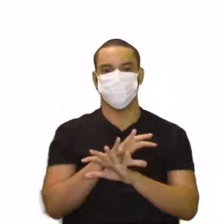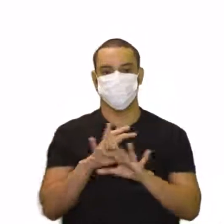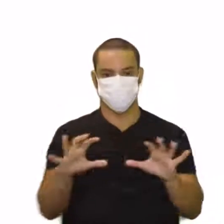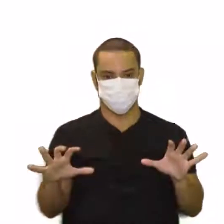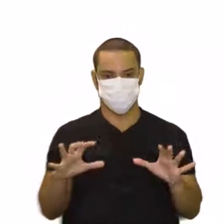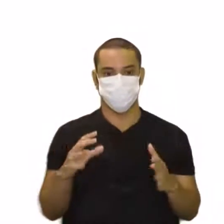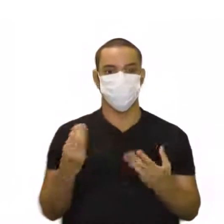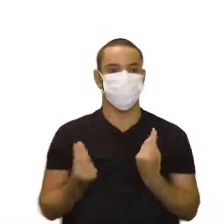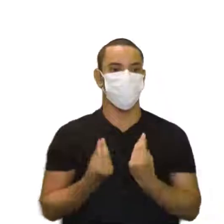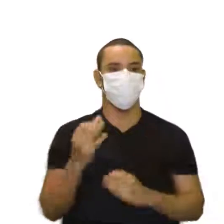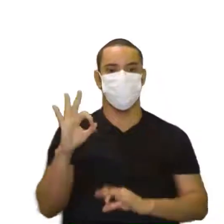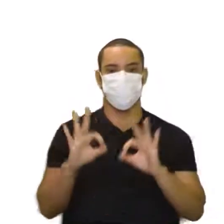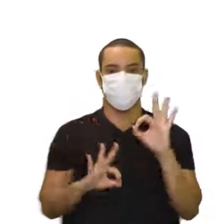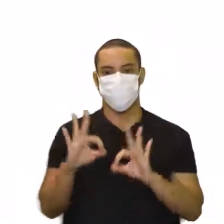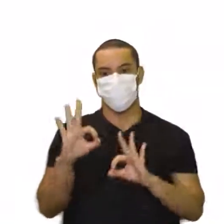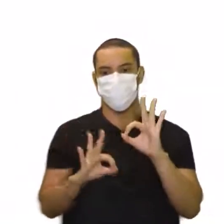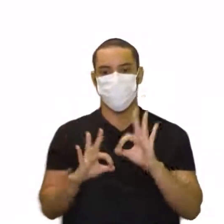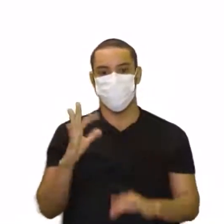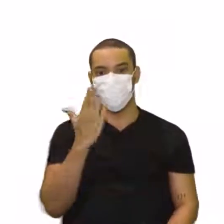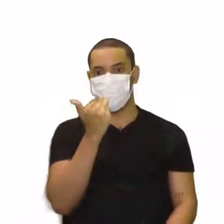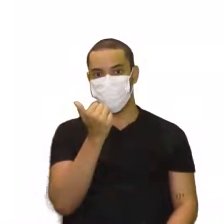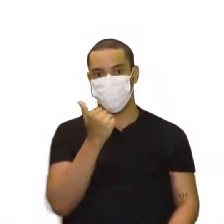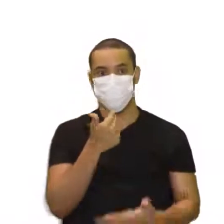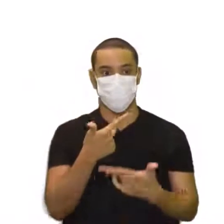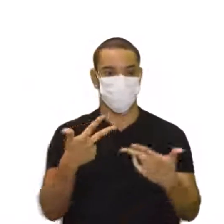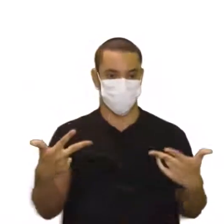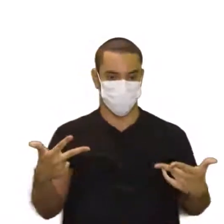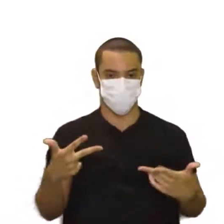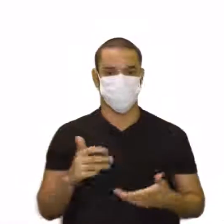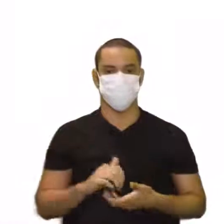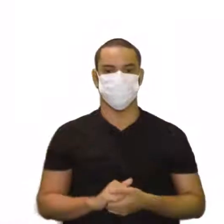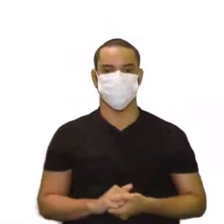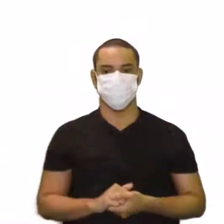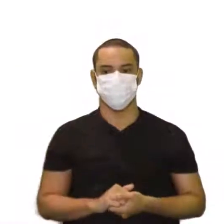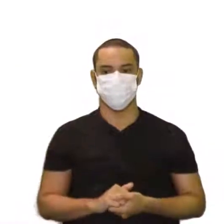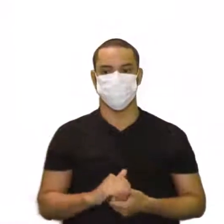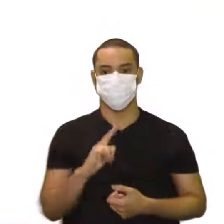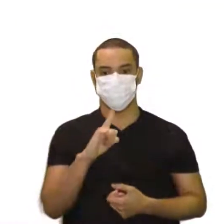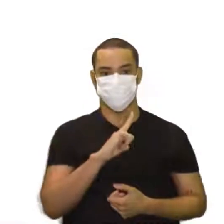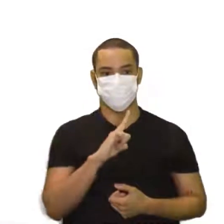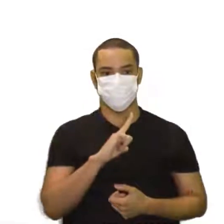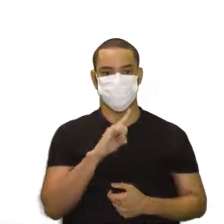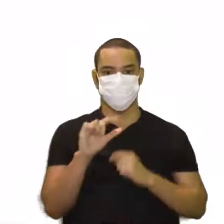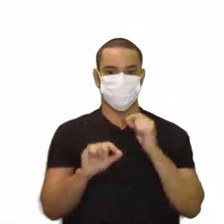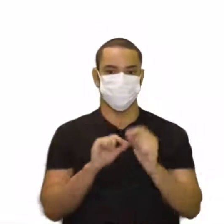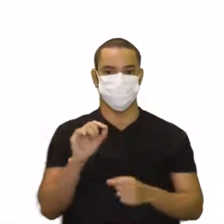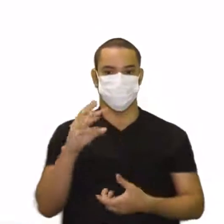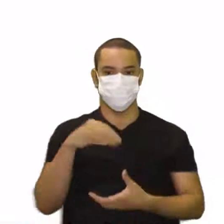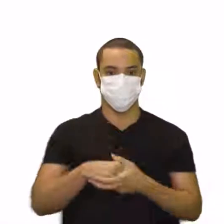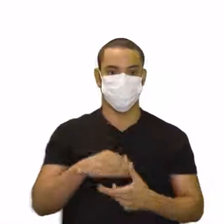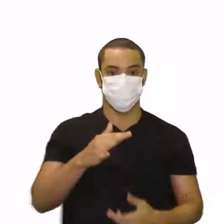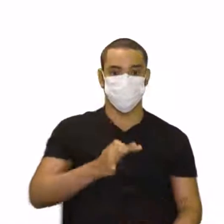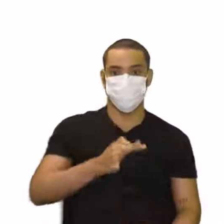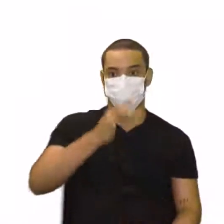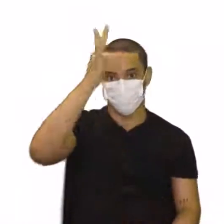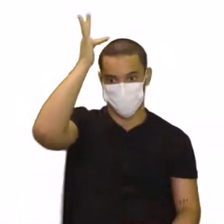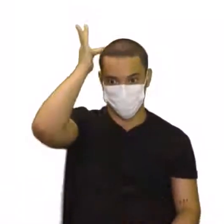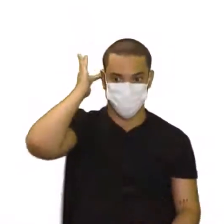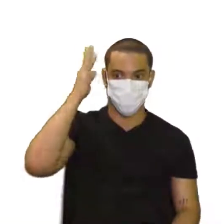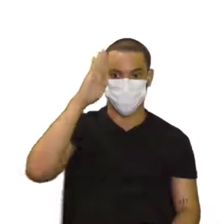na preparação de alimentos, ok? Que tem a passagem de corrente de Foucault como princípio